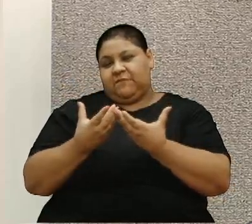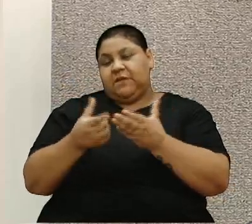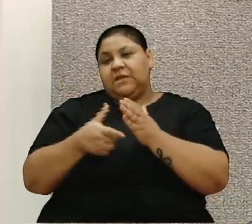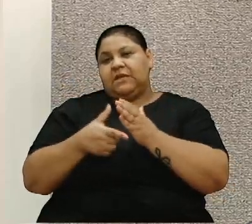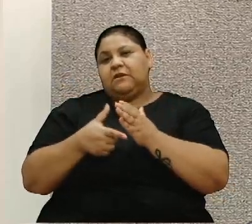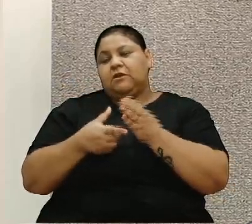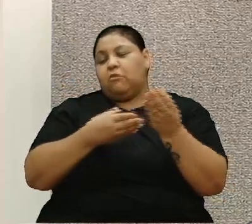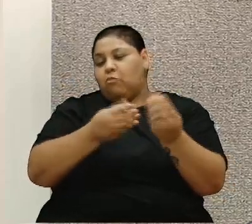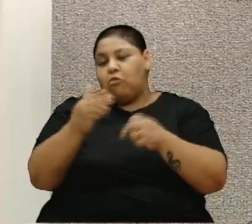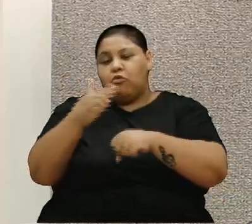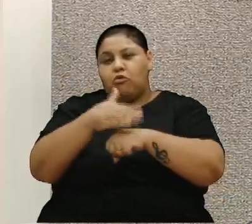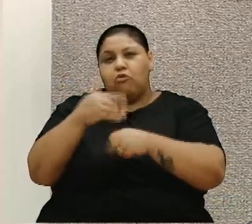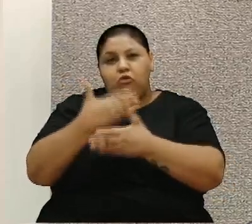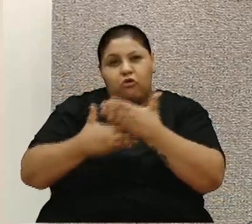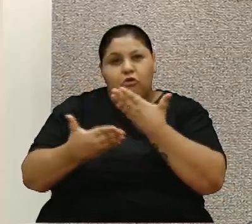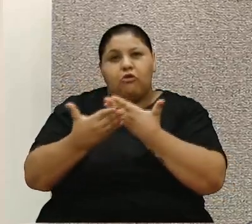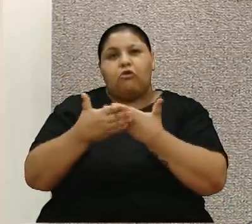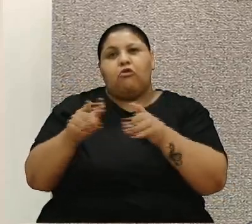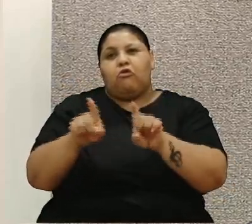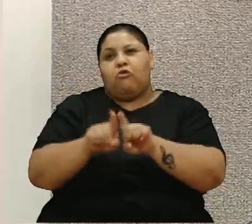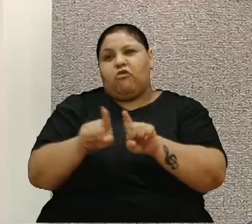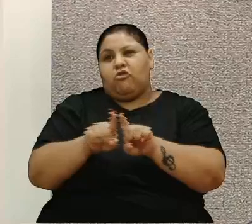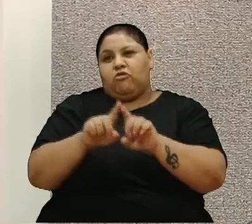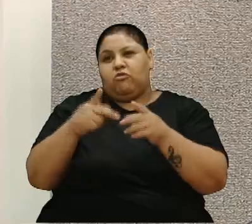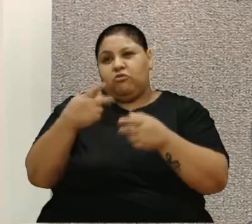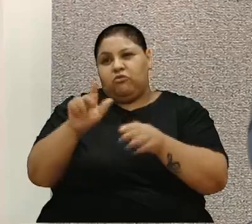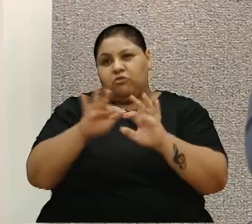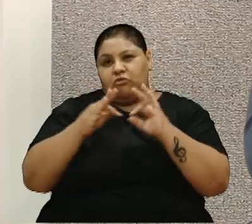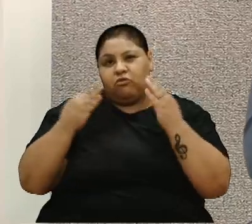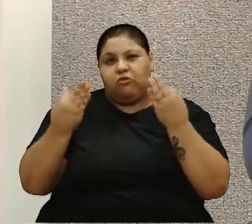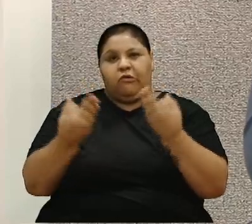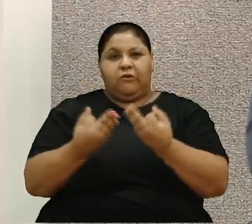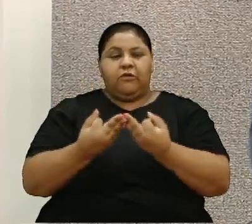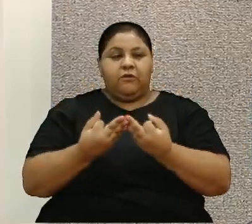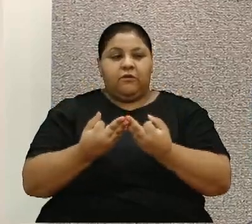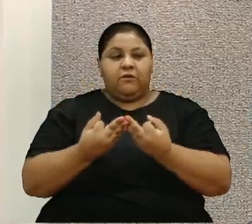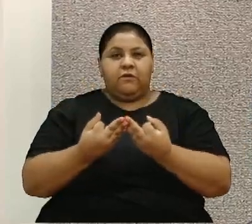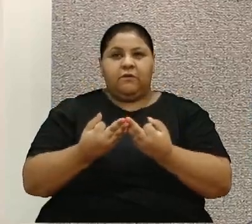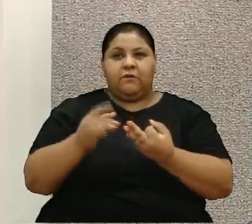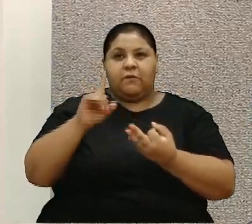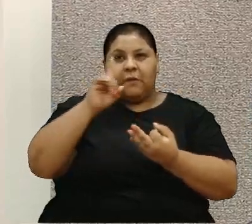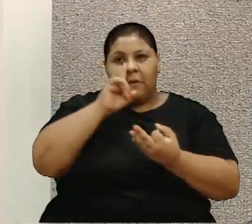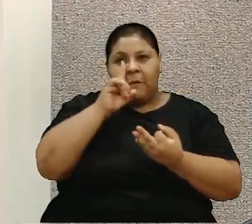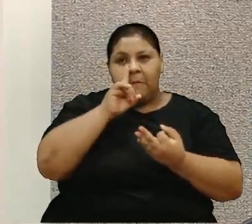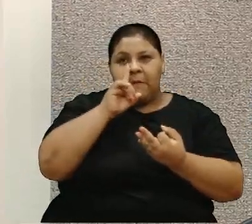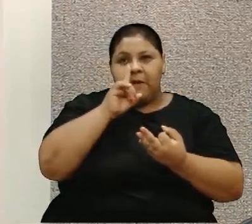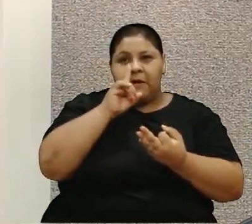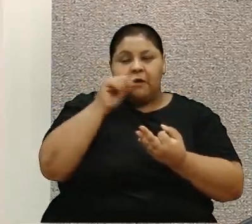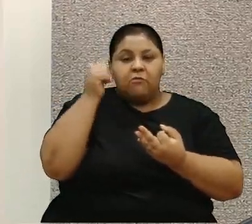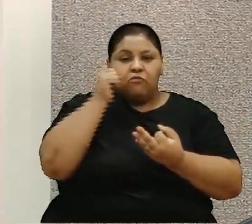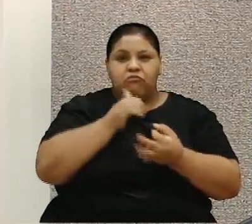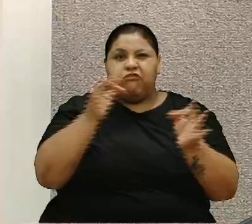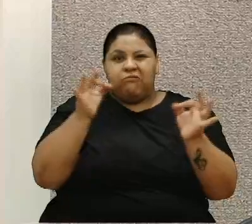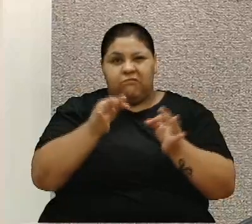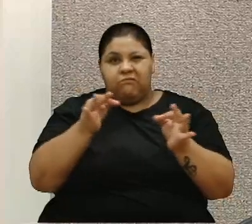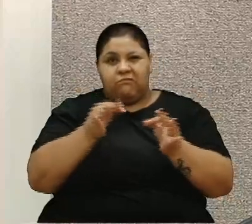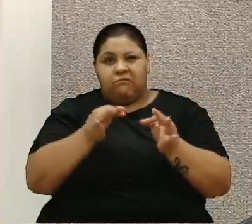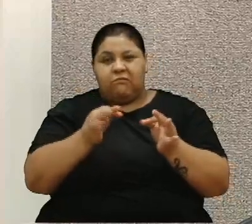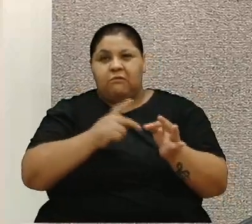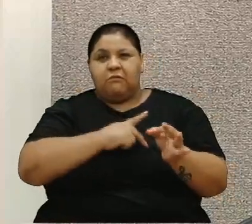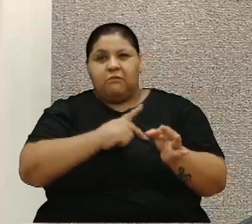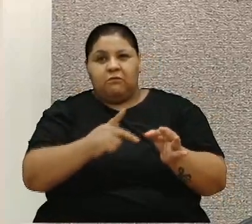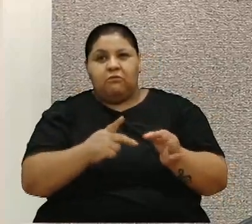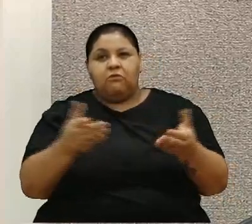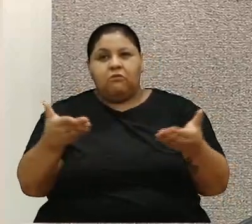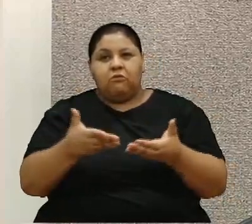querida por todos, assim como para sua família, tendo em vista a mãe e mulher exemplar que fora. Sendo assim, senhor presidente, por se